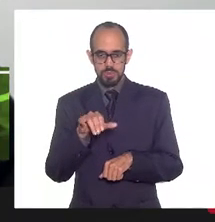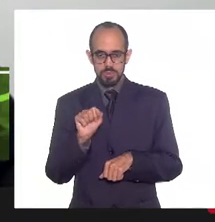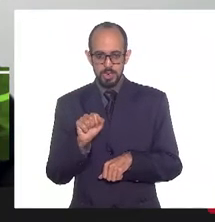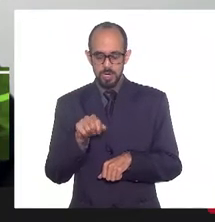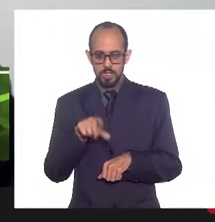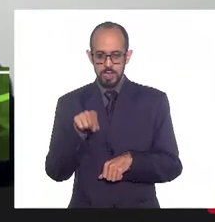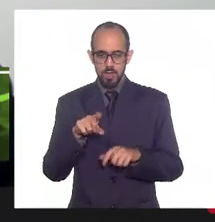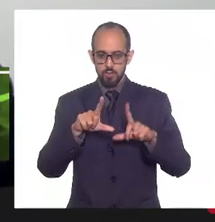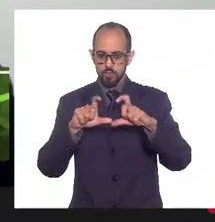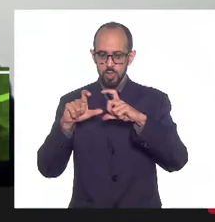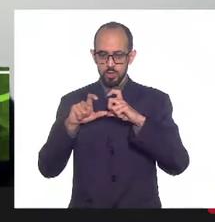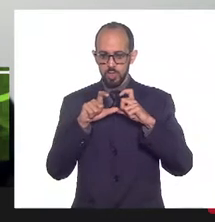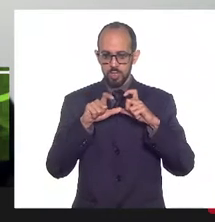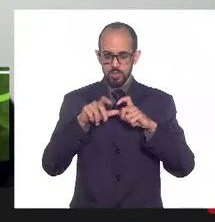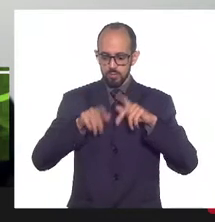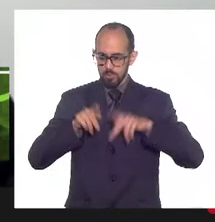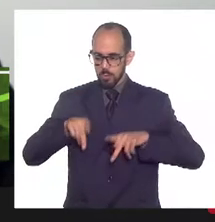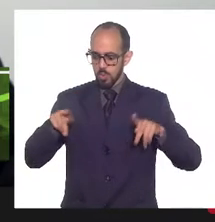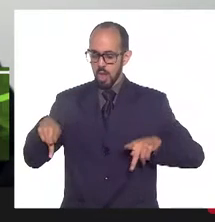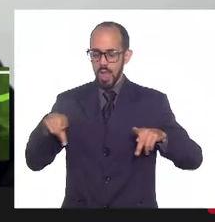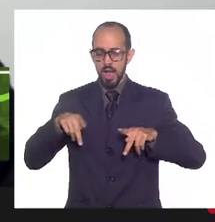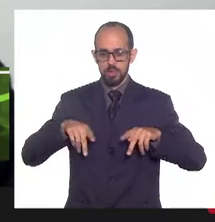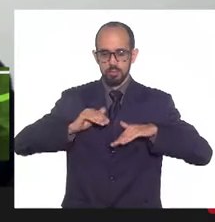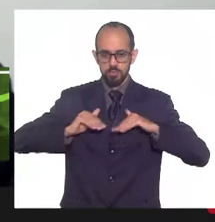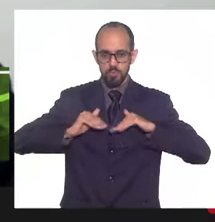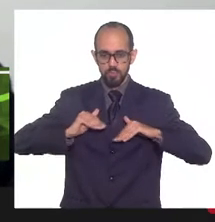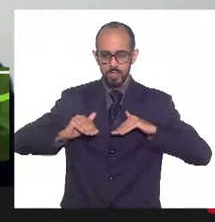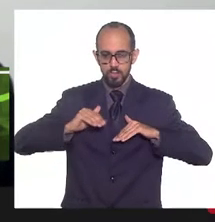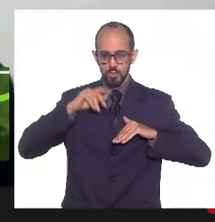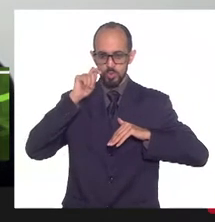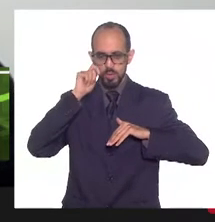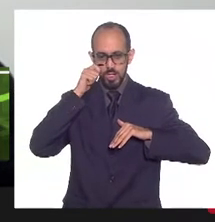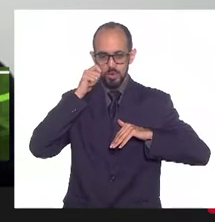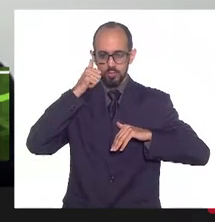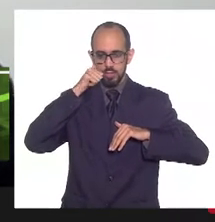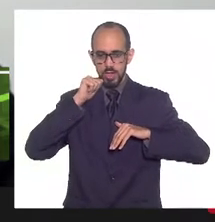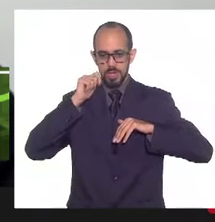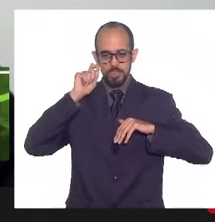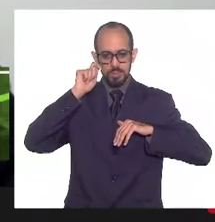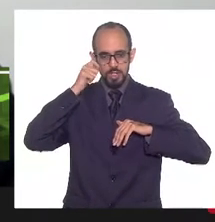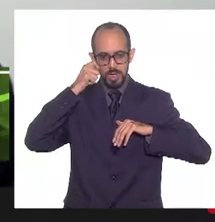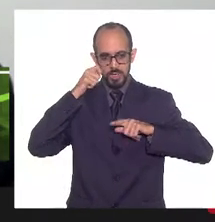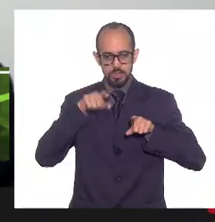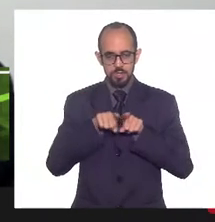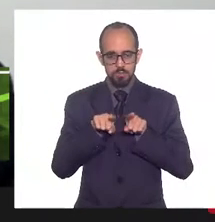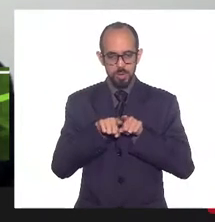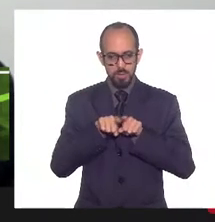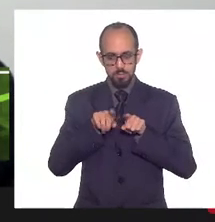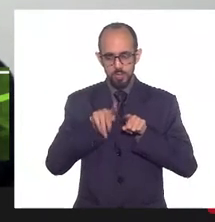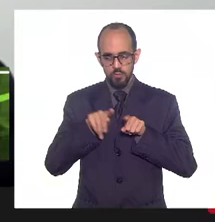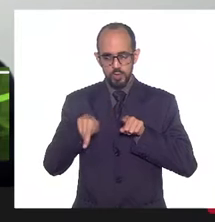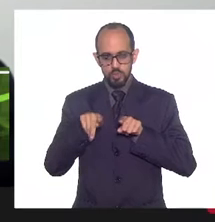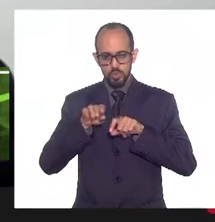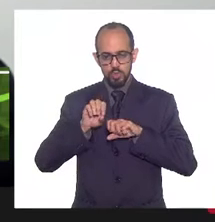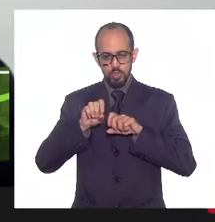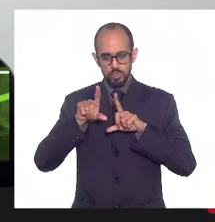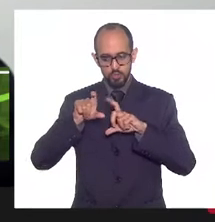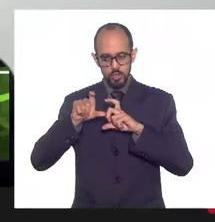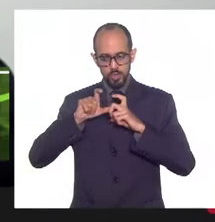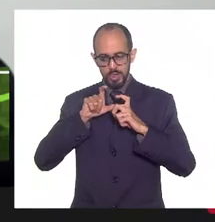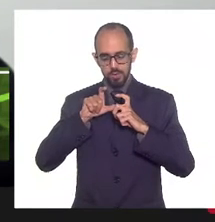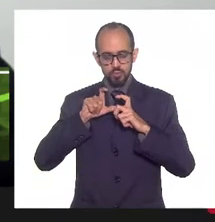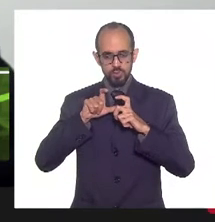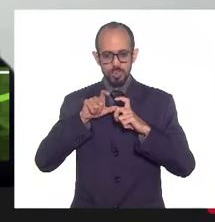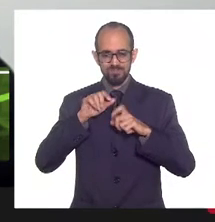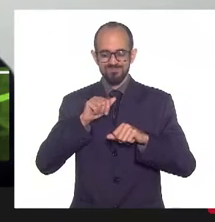fotógrafo do movimento negro fotógrafo do movimento de mulheres negras do estado professor de fotografia enfim então uma perda